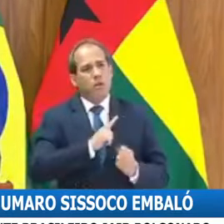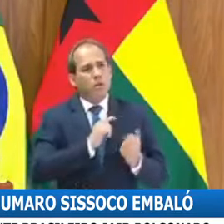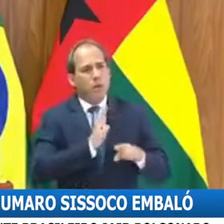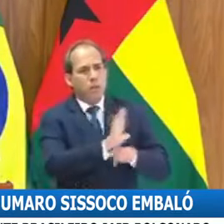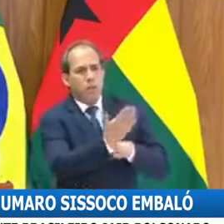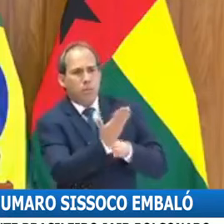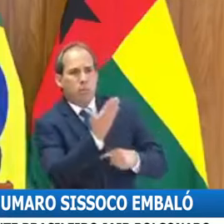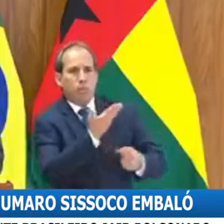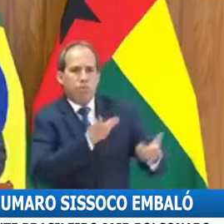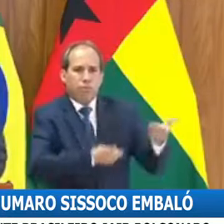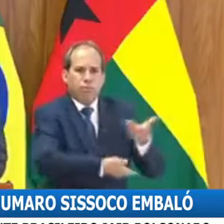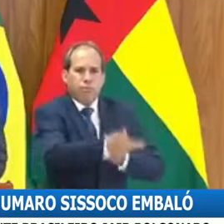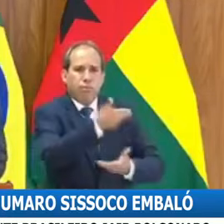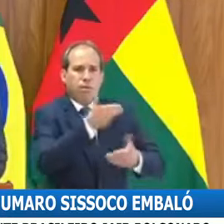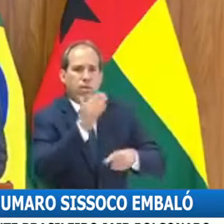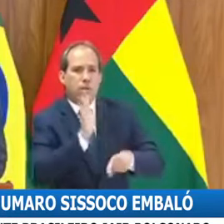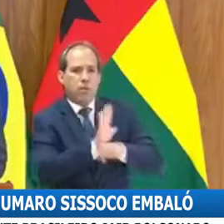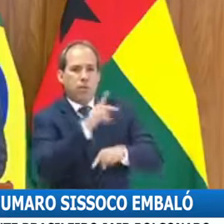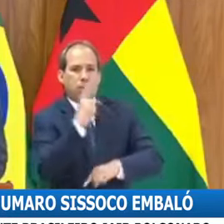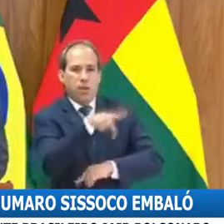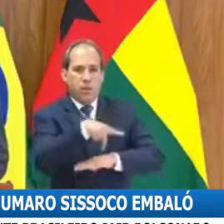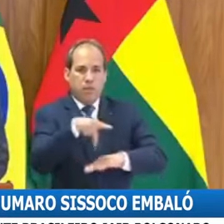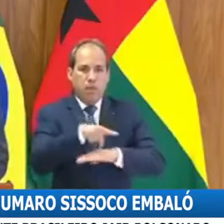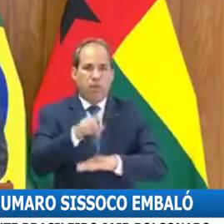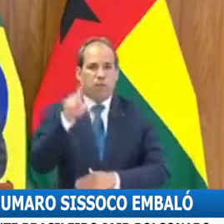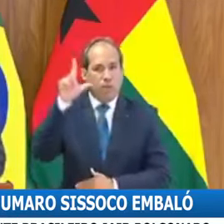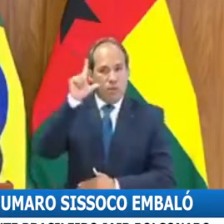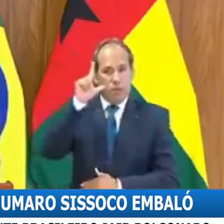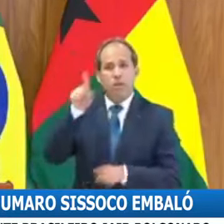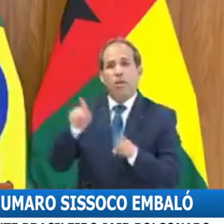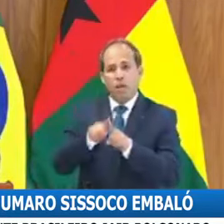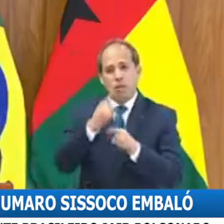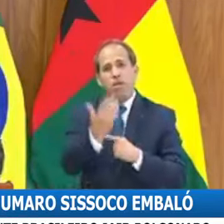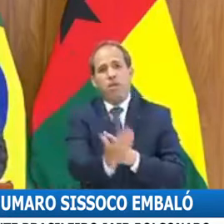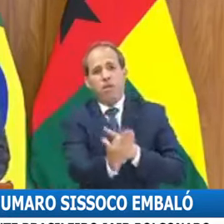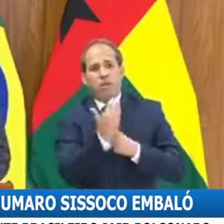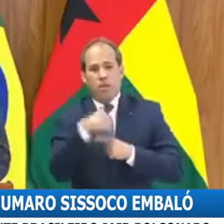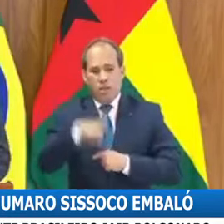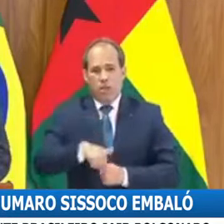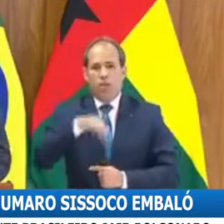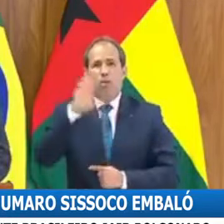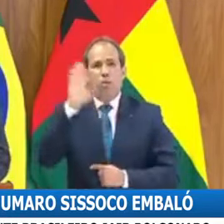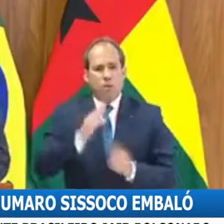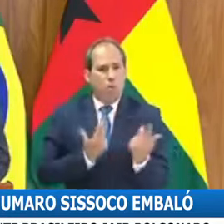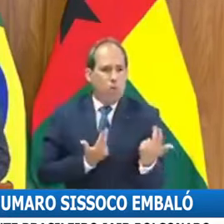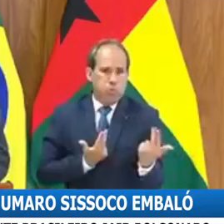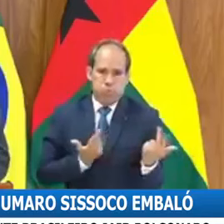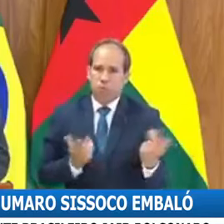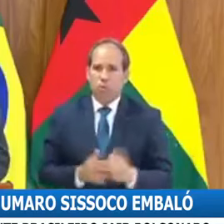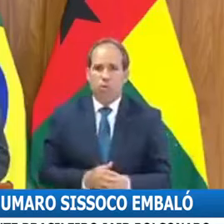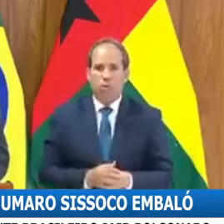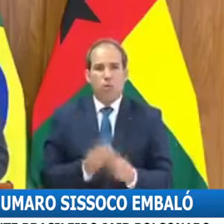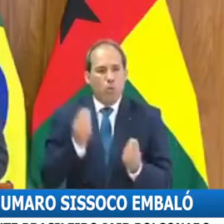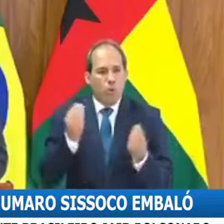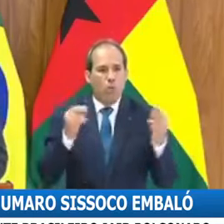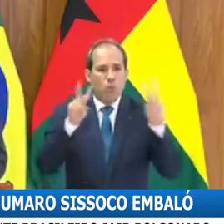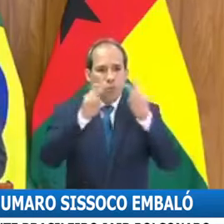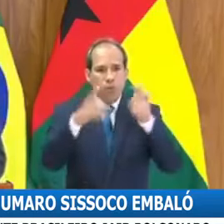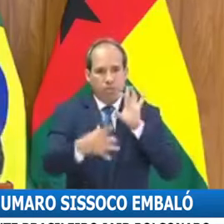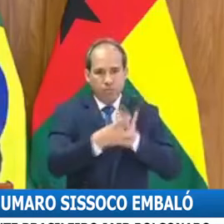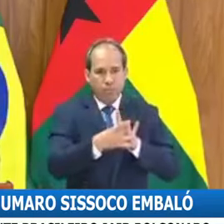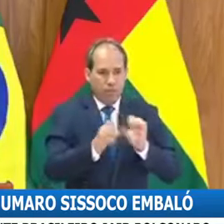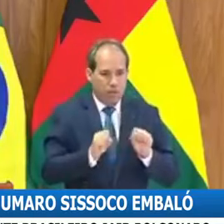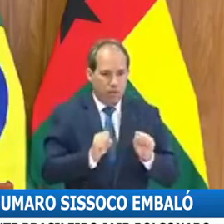colaborar com a guiné-bissau eles também no tocante à segurança